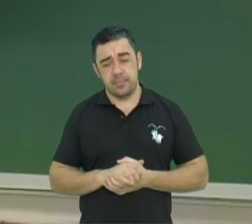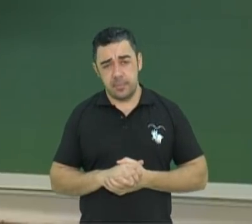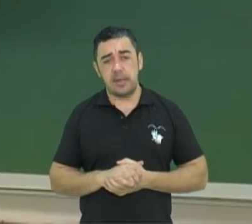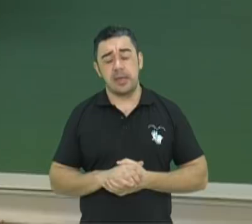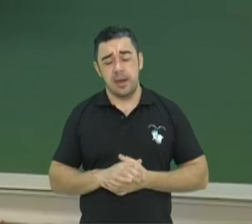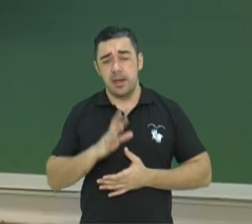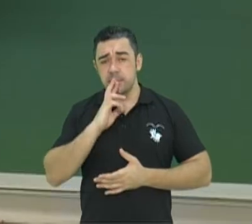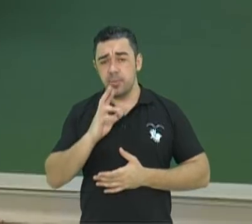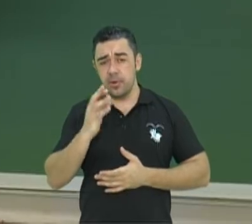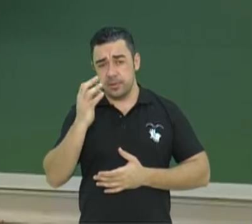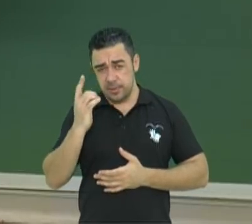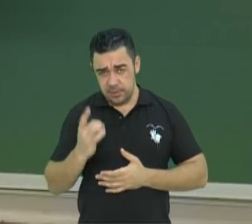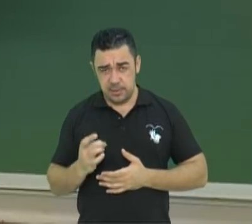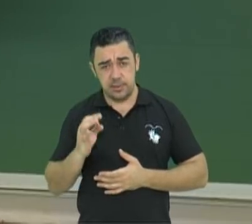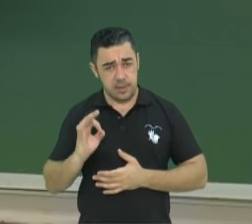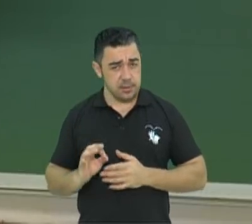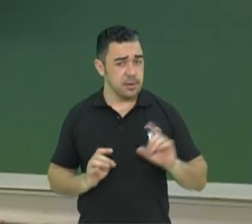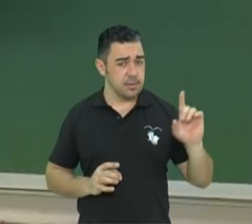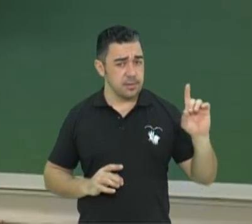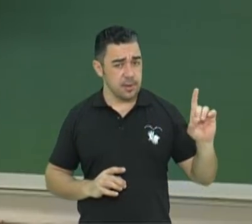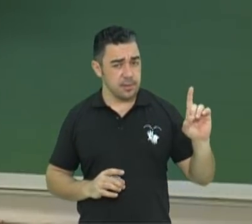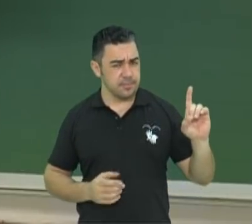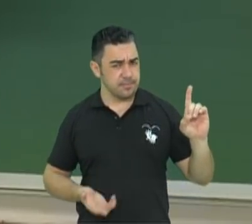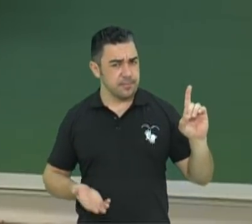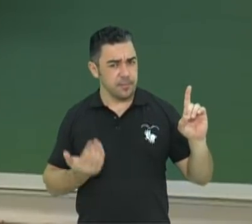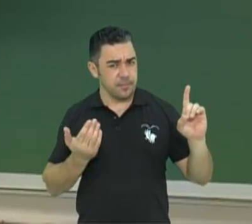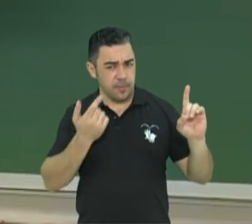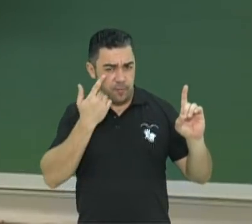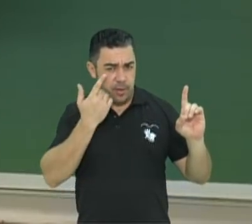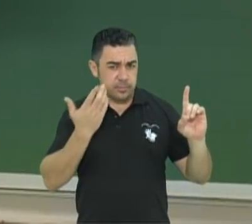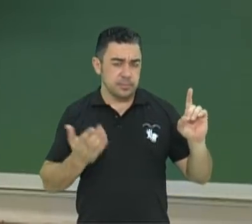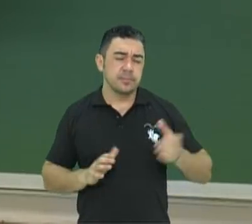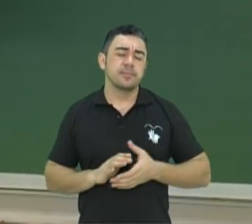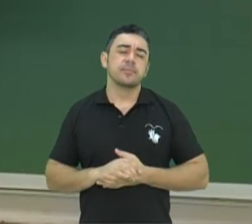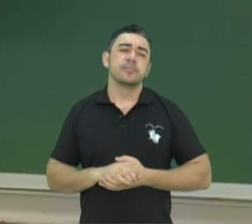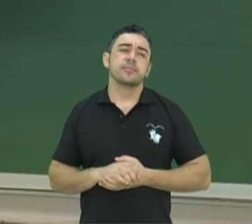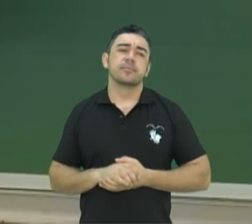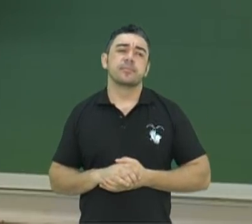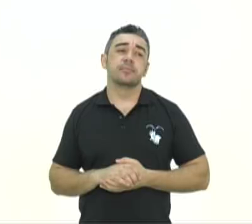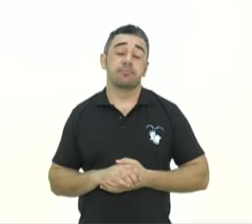que é a alternativa D. E vocês acham o quê? Vamos conferir?